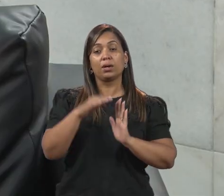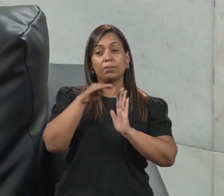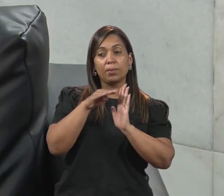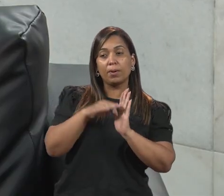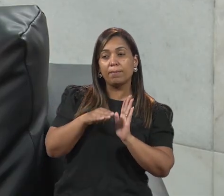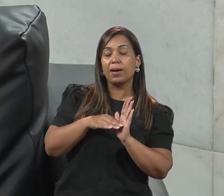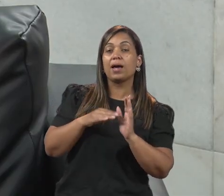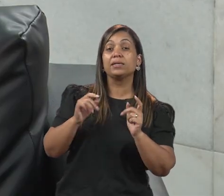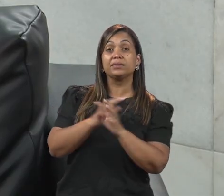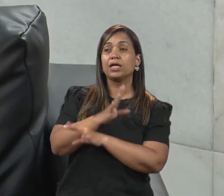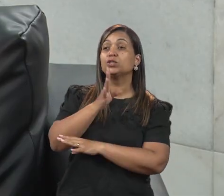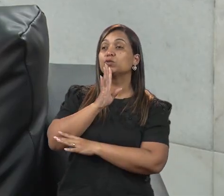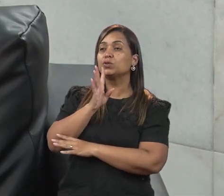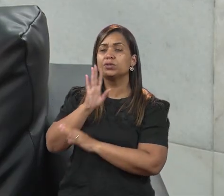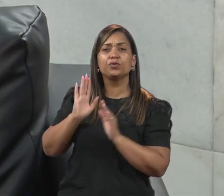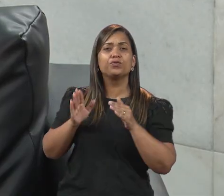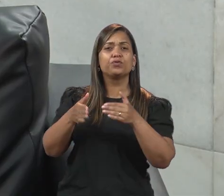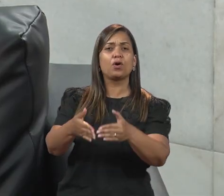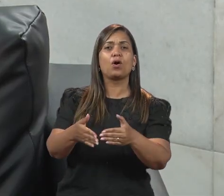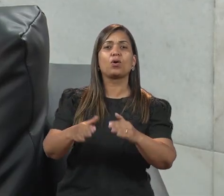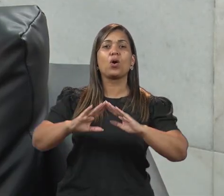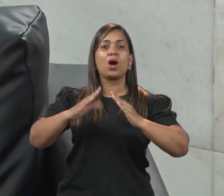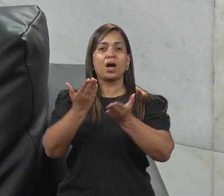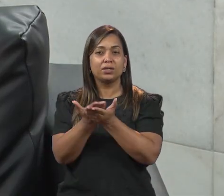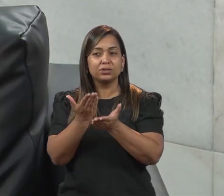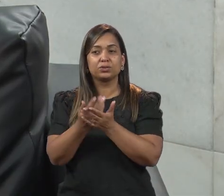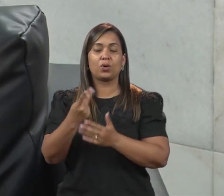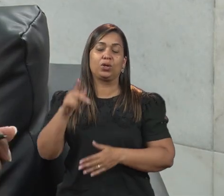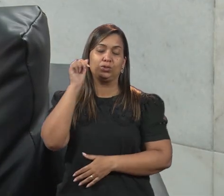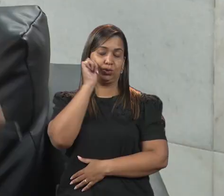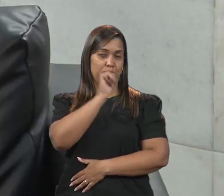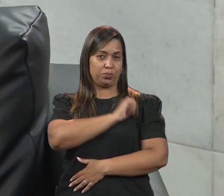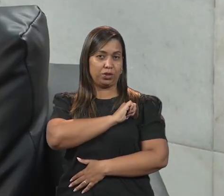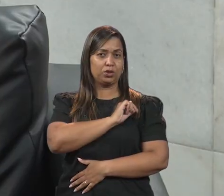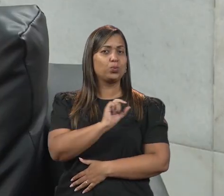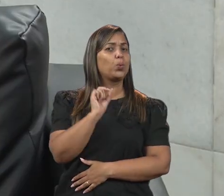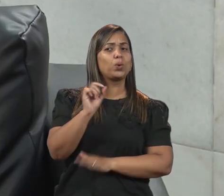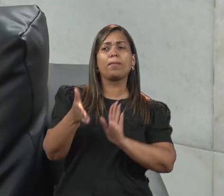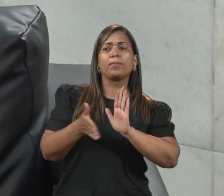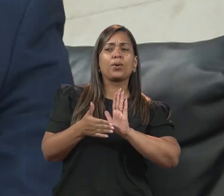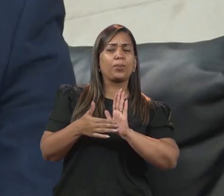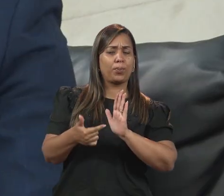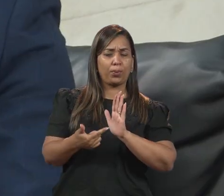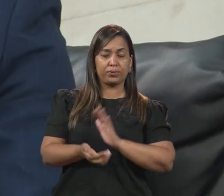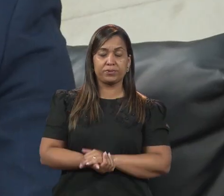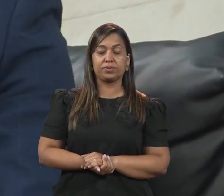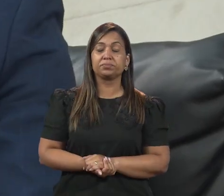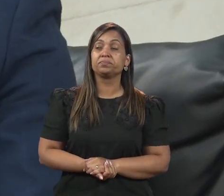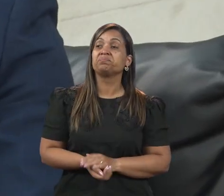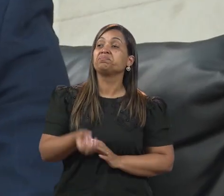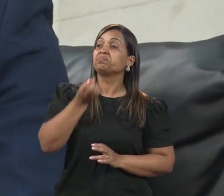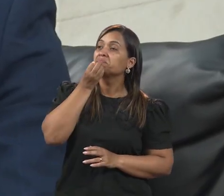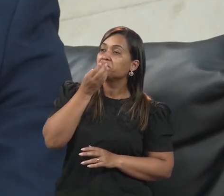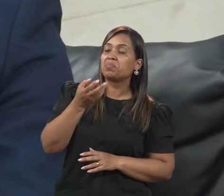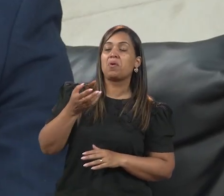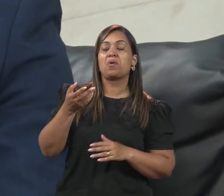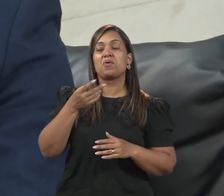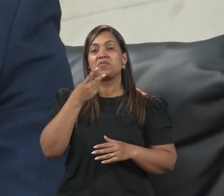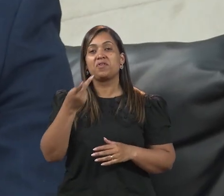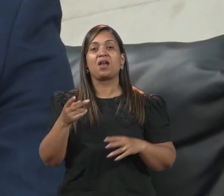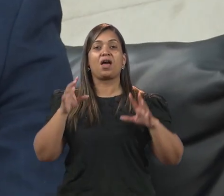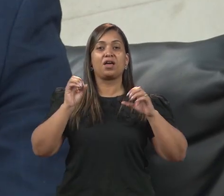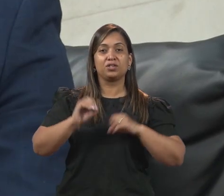Minha Cidade, justamente voltado às escolas municipais. No que consiste essa proposta? Que bom falar de educação e